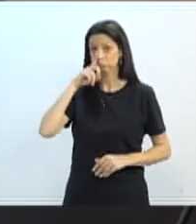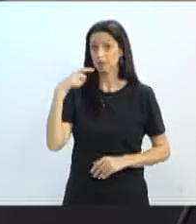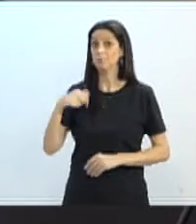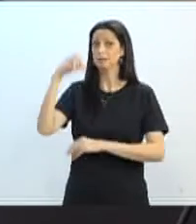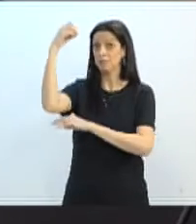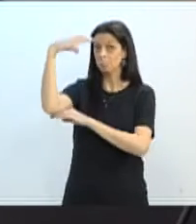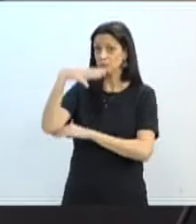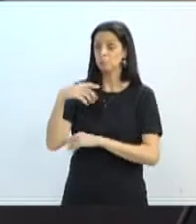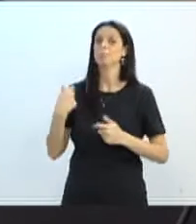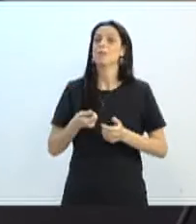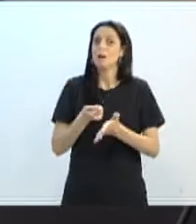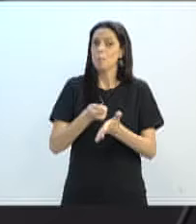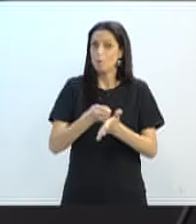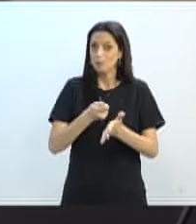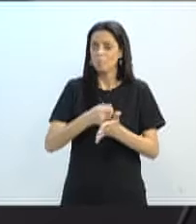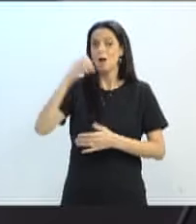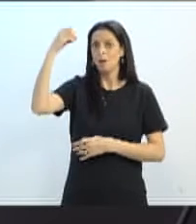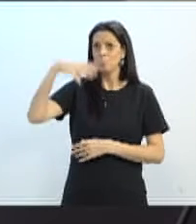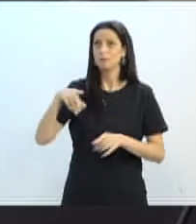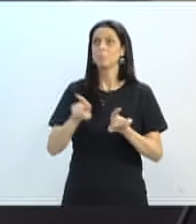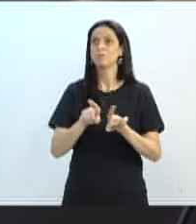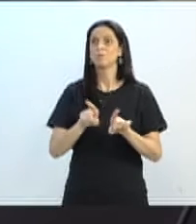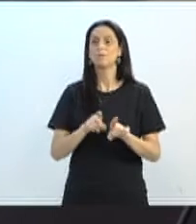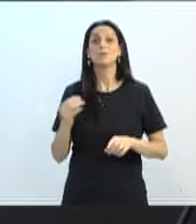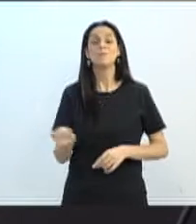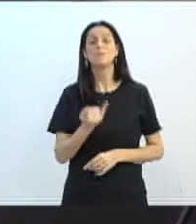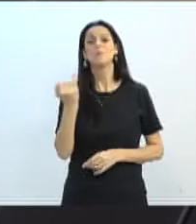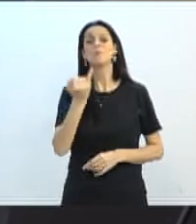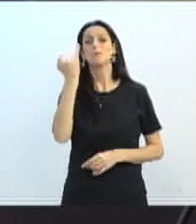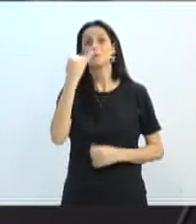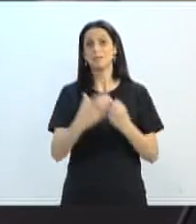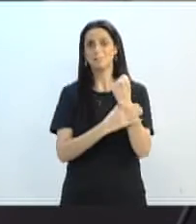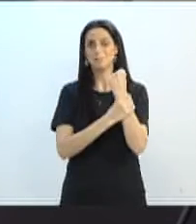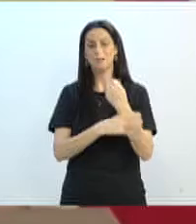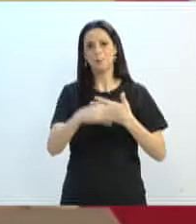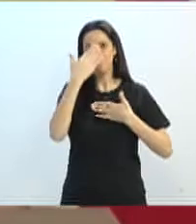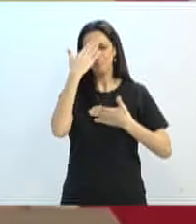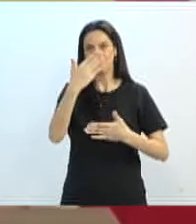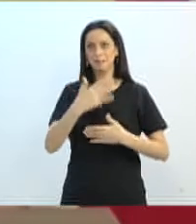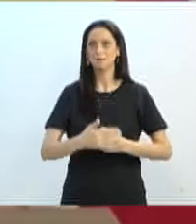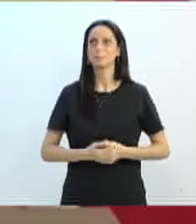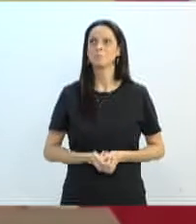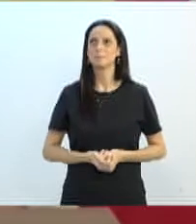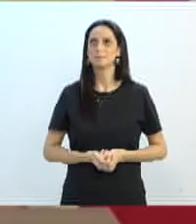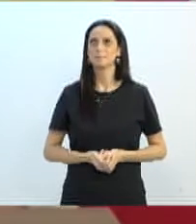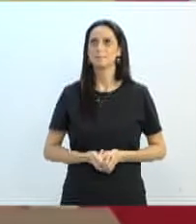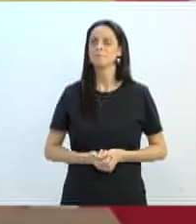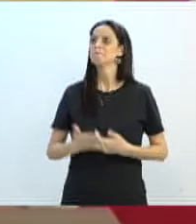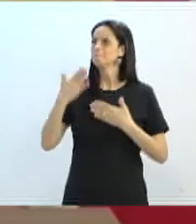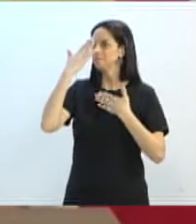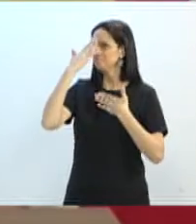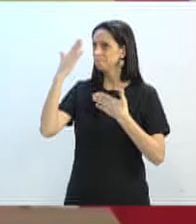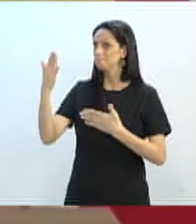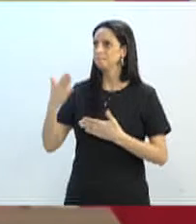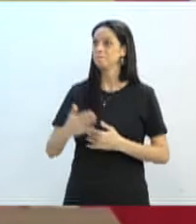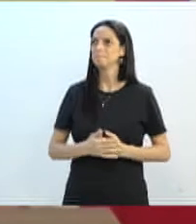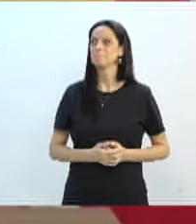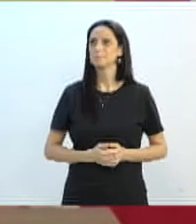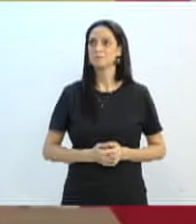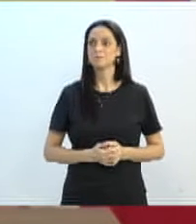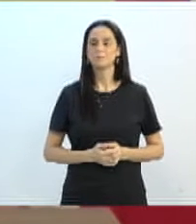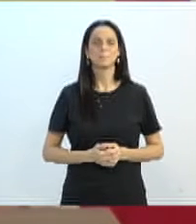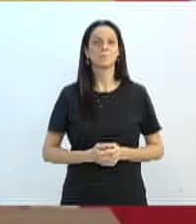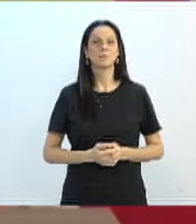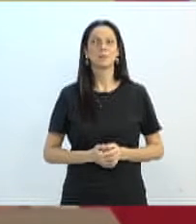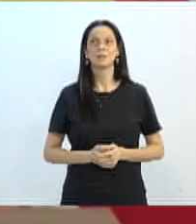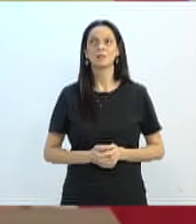fácil. Vamos cobrar a iluminação pública ali também, vai ser muito, muito importante, segurança. Obrigado. Agradeço. Vereador Silmar,